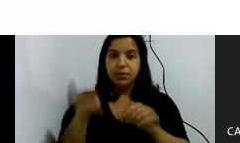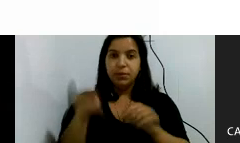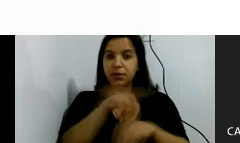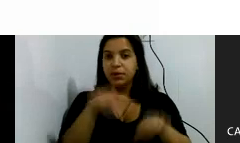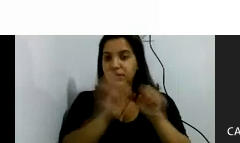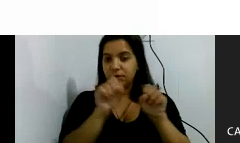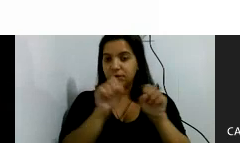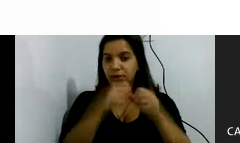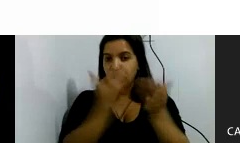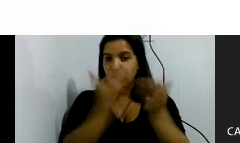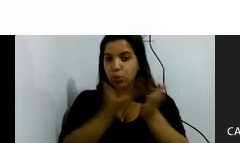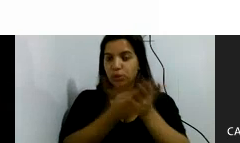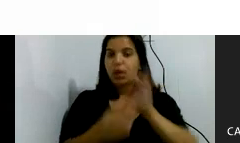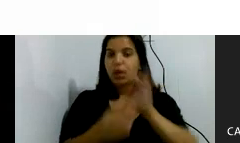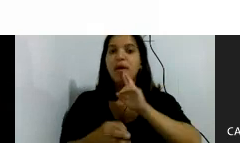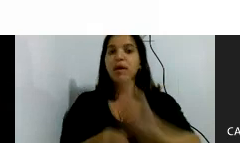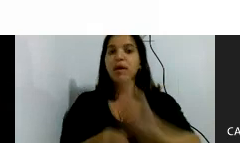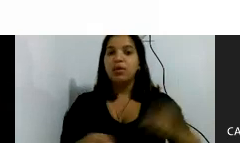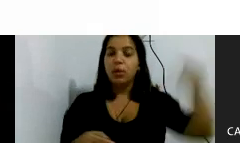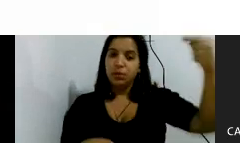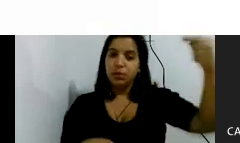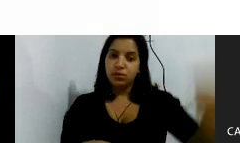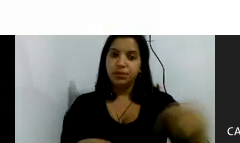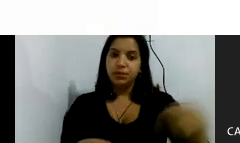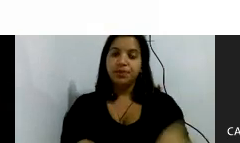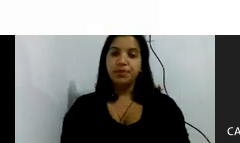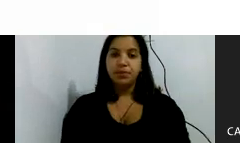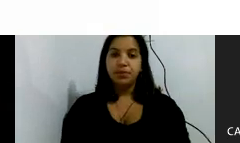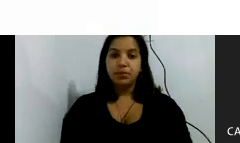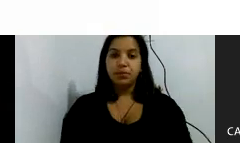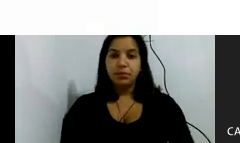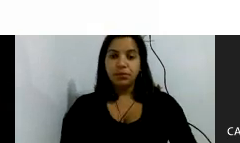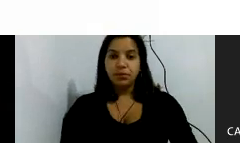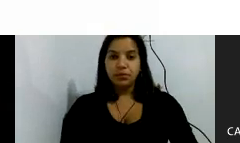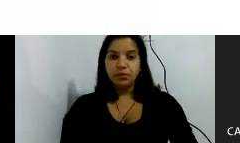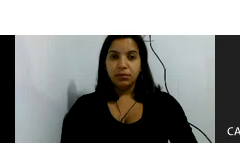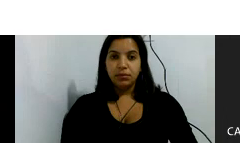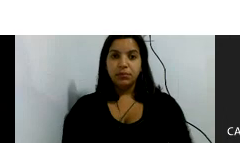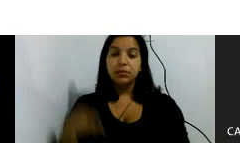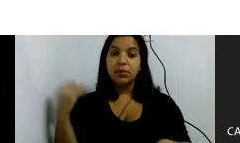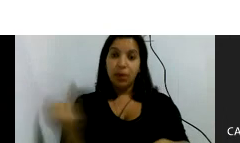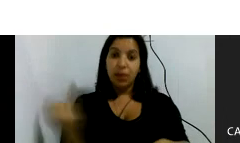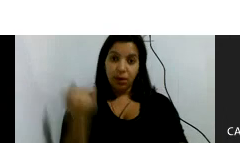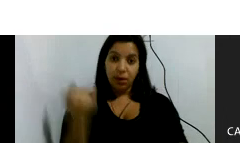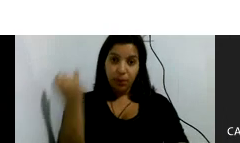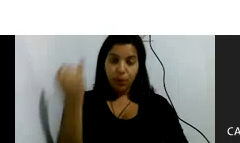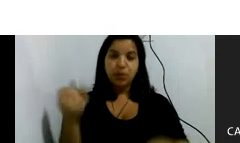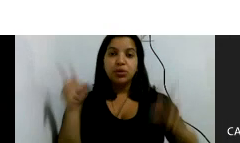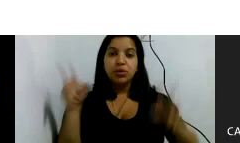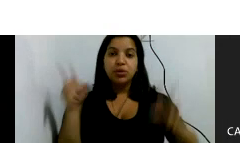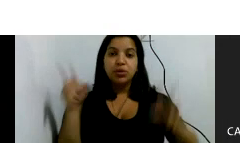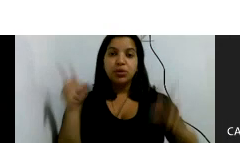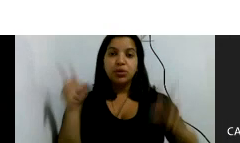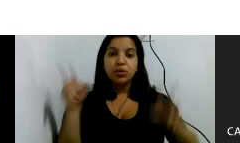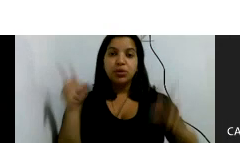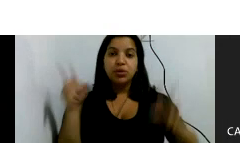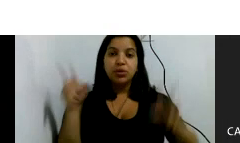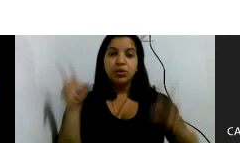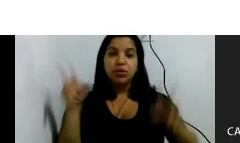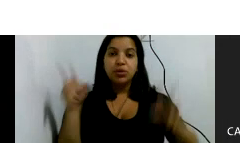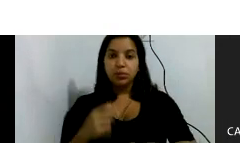vocês responderem. E aqui, importante a gente saber os tipos sanguíneos, e quem